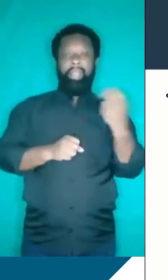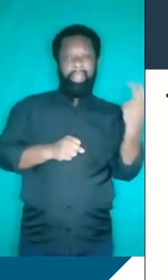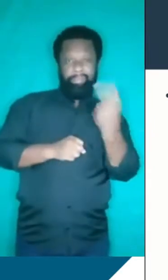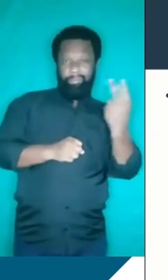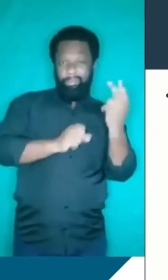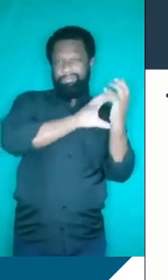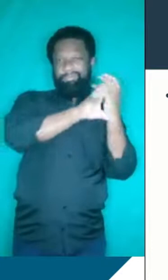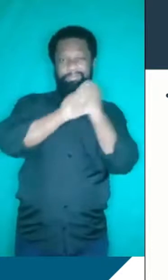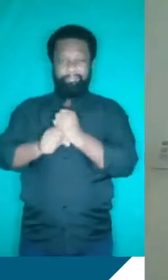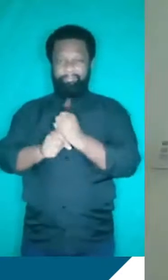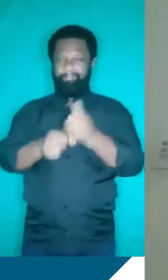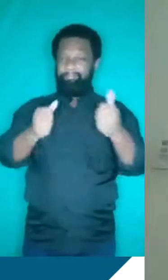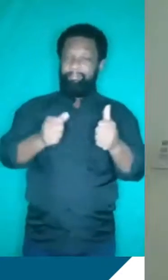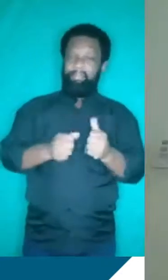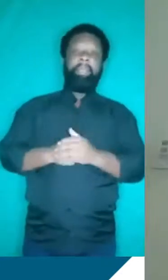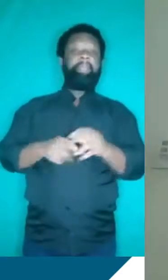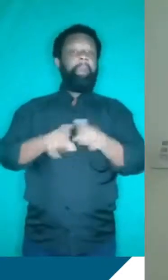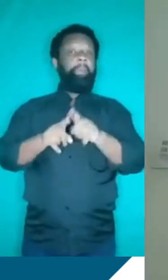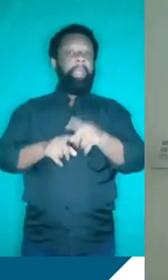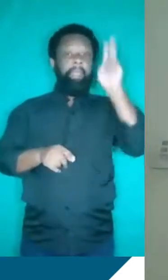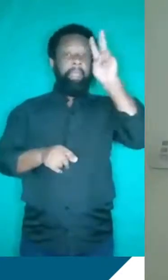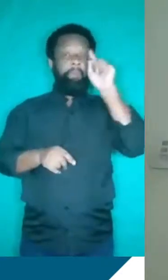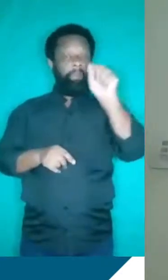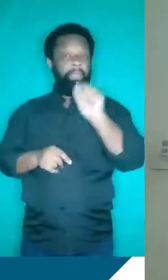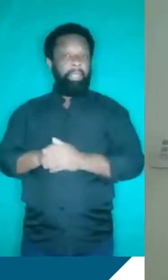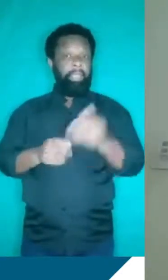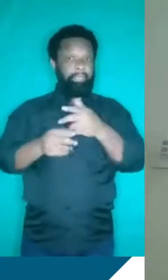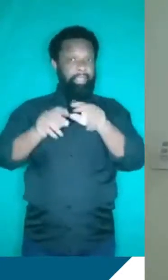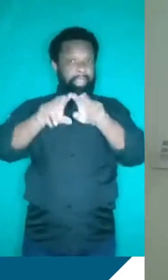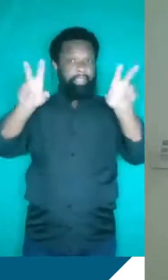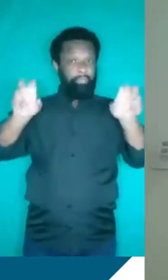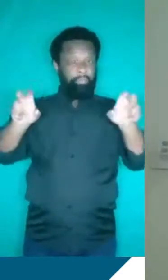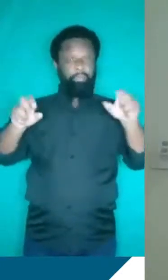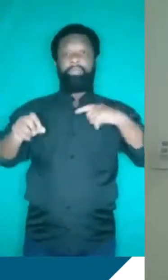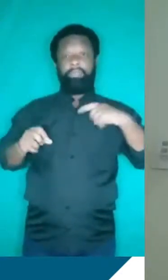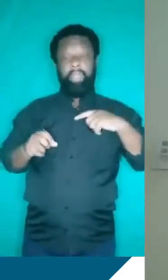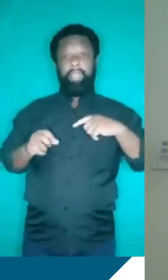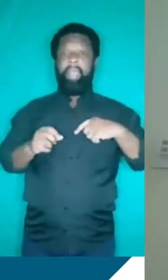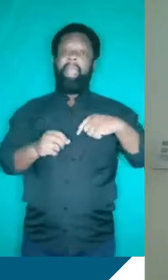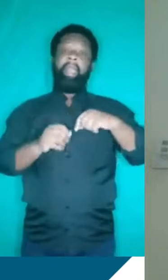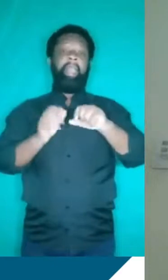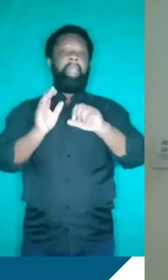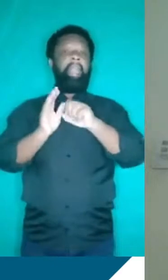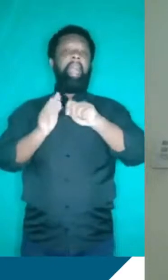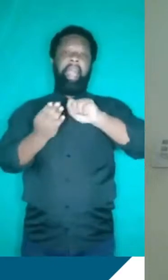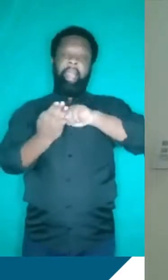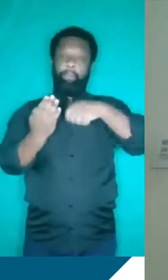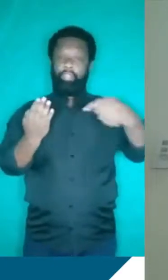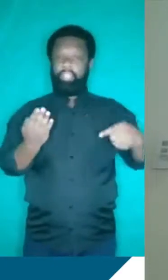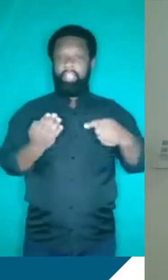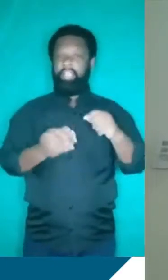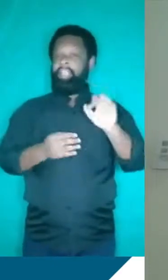duas coisas. Tudo bem? Gostaria de lembrar que esse assunto está no módulo 1 da apostila de